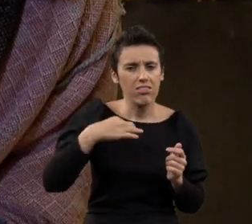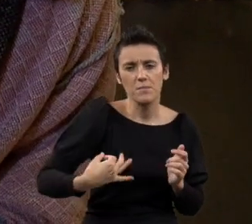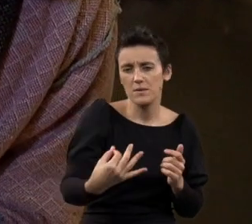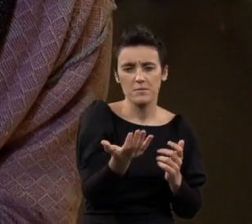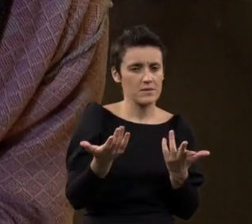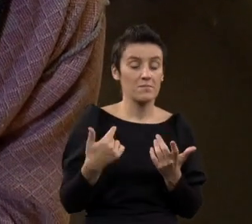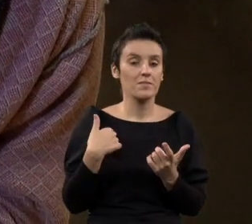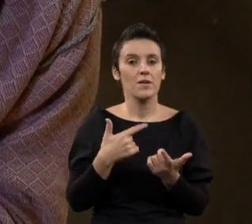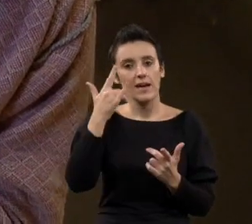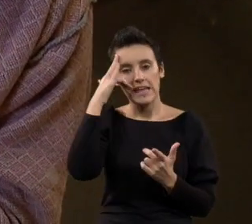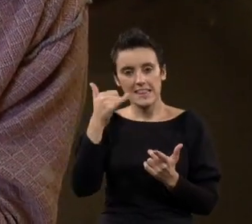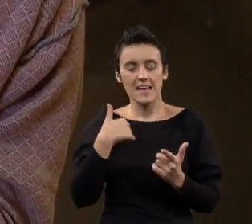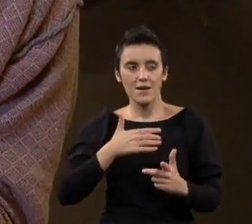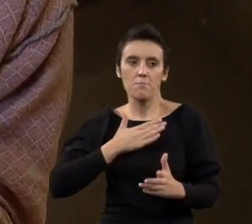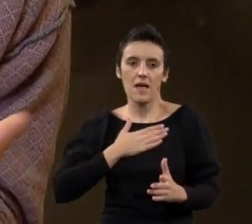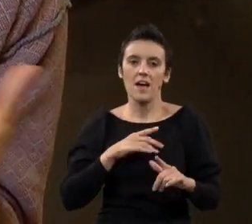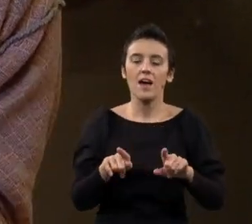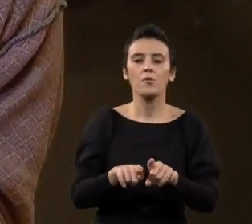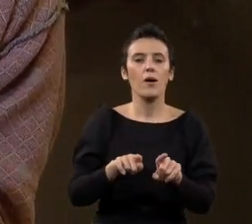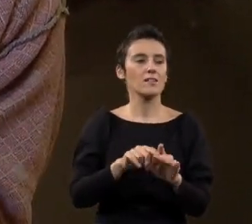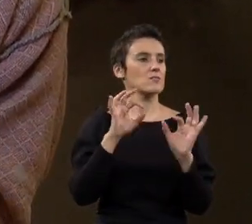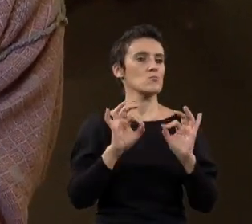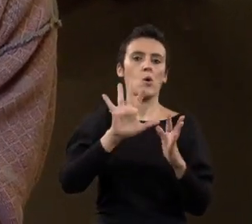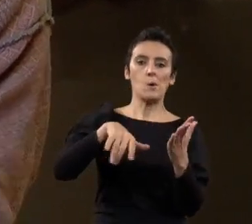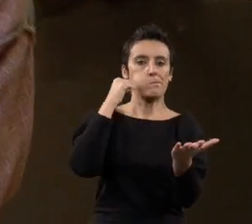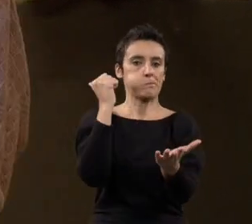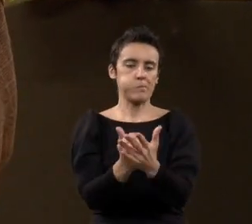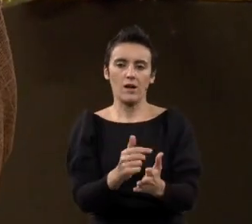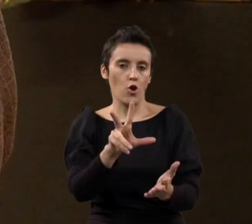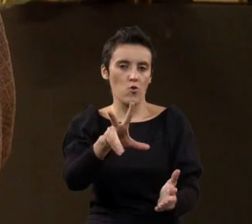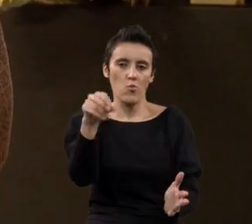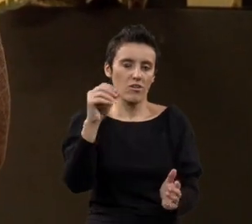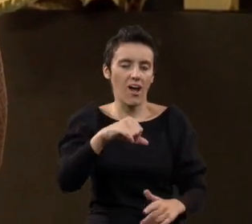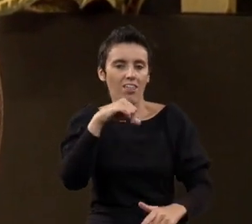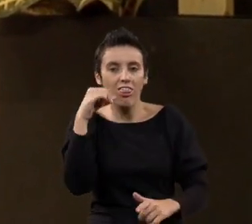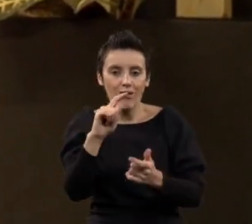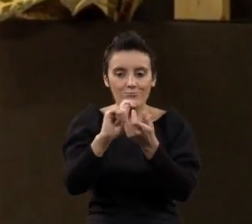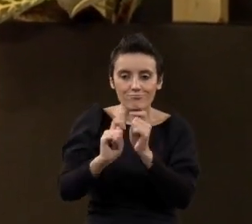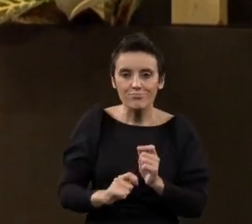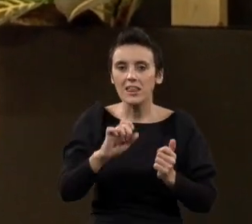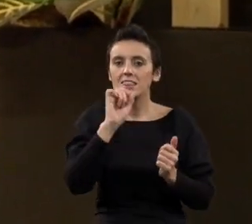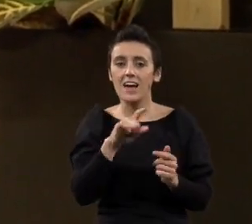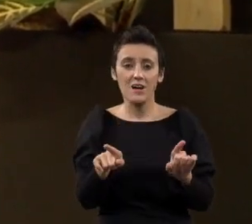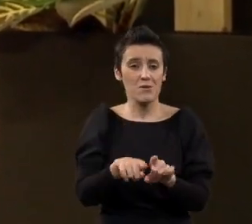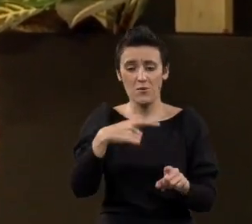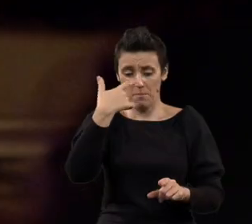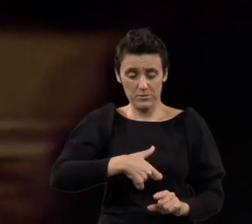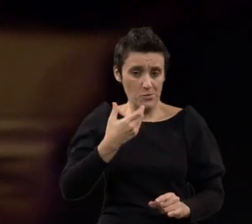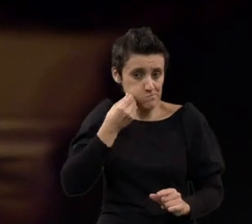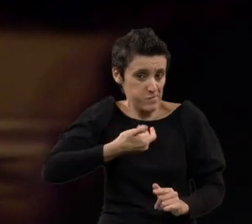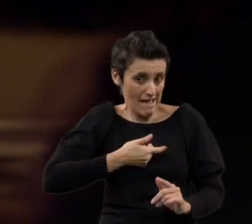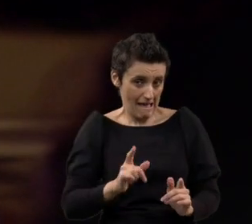ideia de que as coisas nunca estão fechadas. E para, assim como nós, pois.